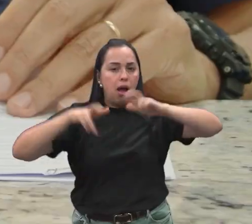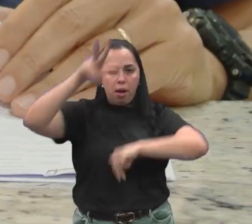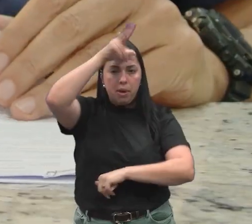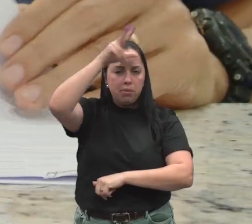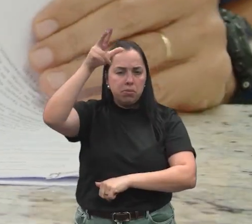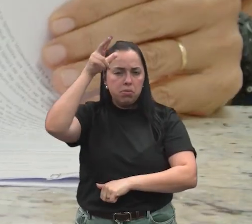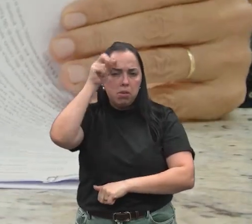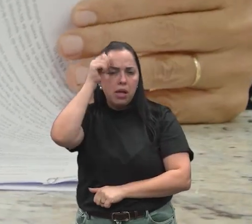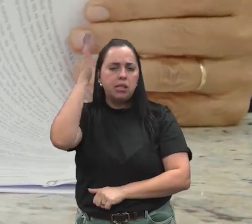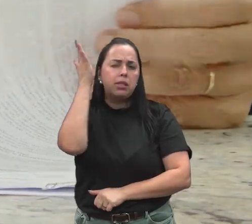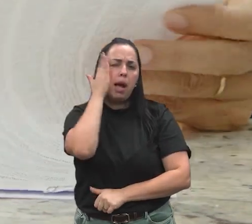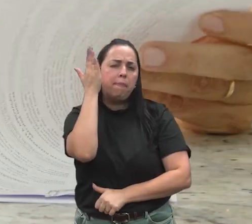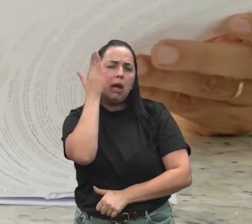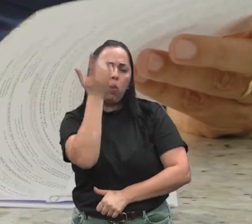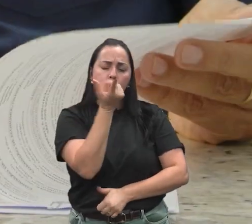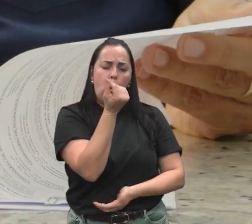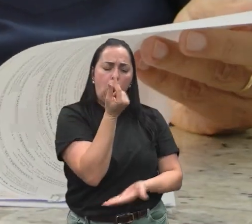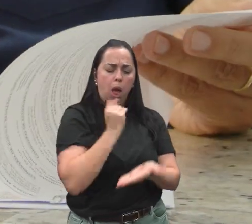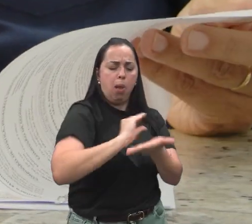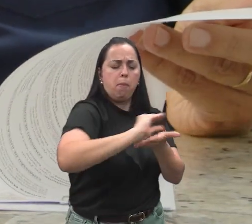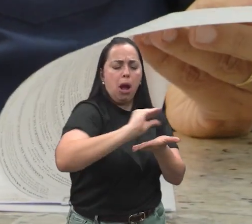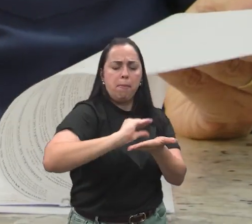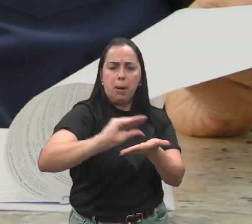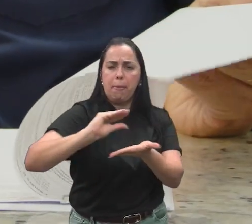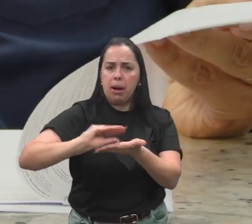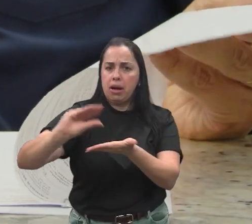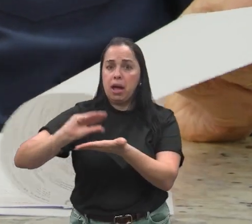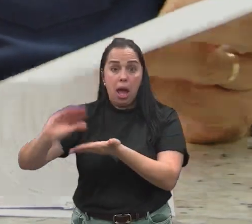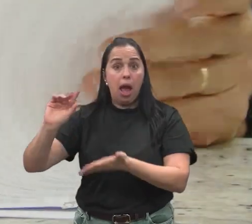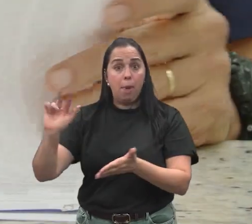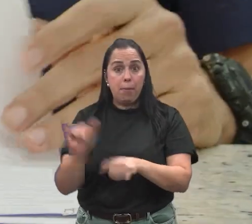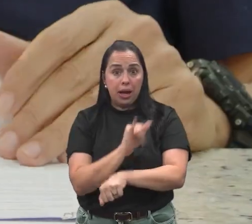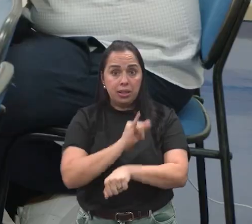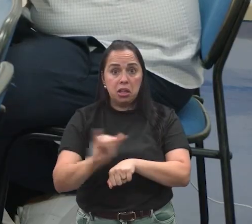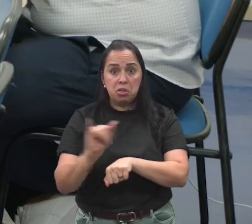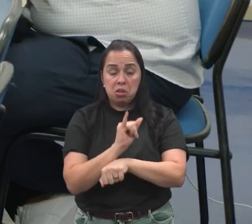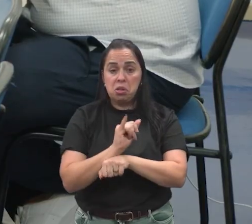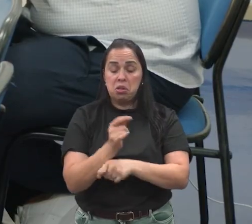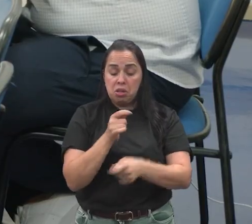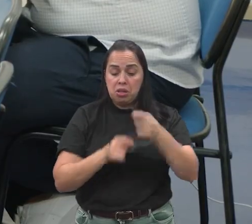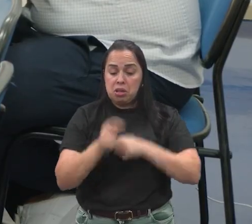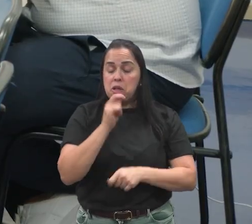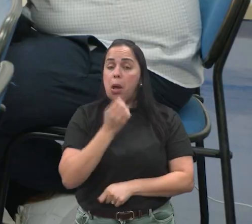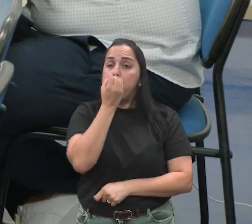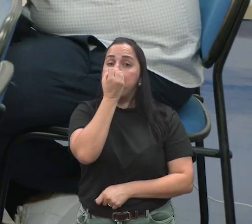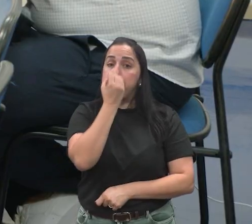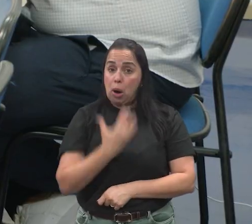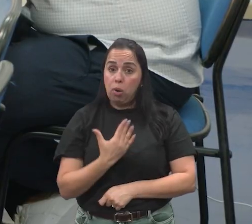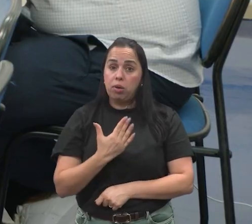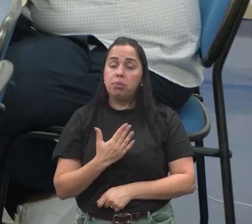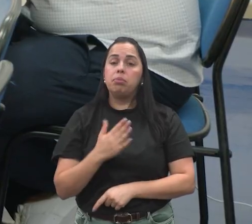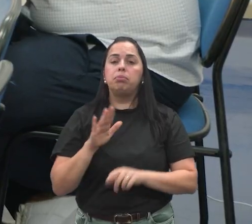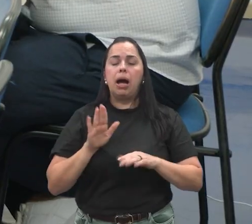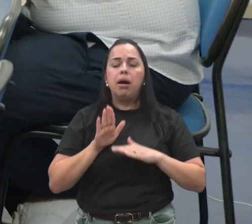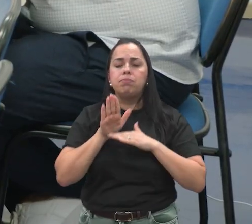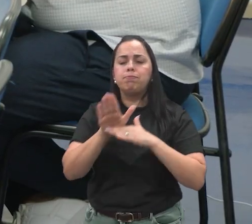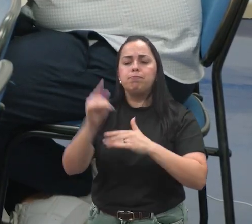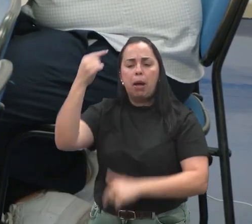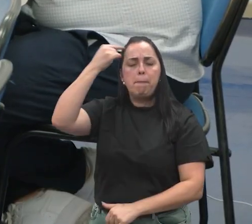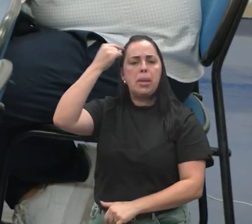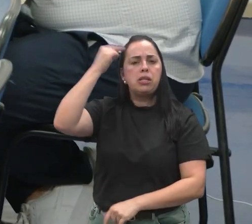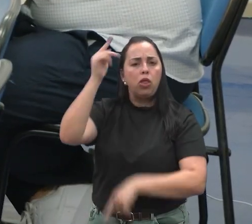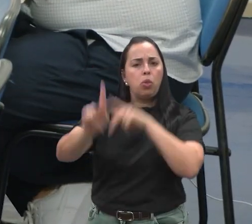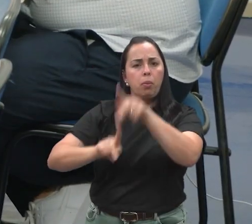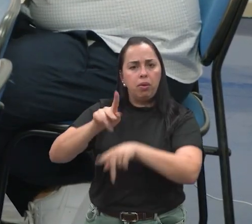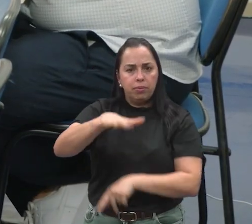fiscalização. O acompanhamento de perto sobre os gastos do Executivo é uma forma de garantir uma boa gestão da Prefeitura para